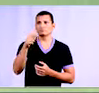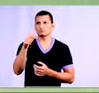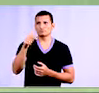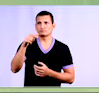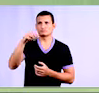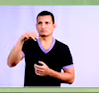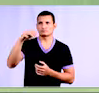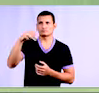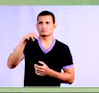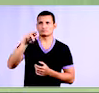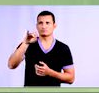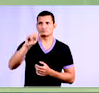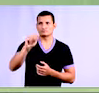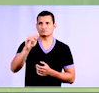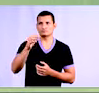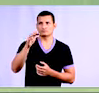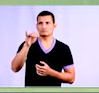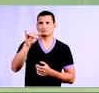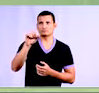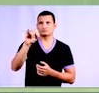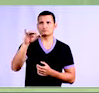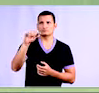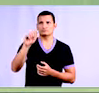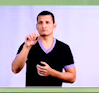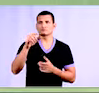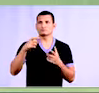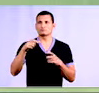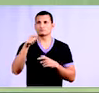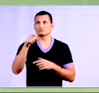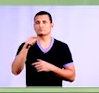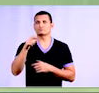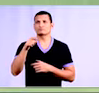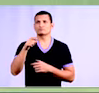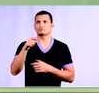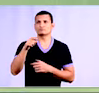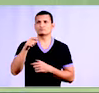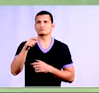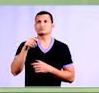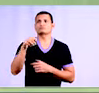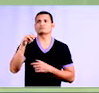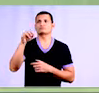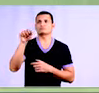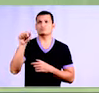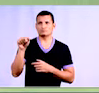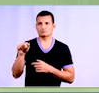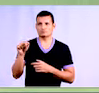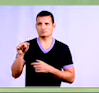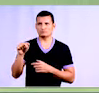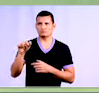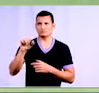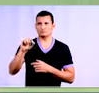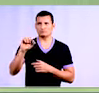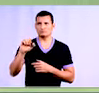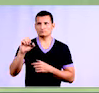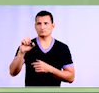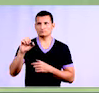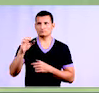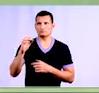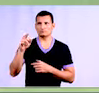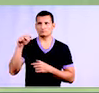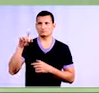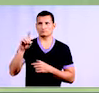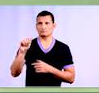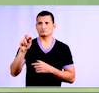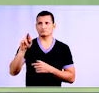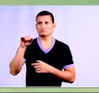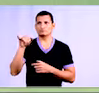Lá embaixo. Na memória secundária. Ok? Certo. Aí mesmo. Pode marcar na A.